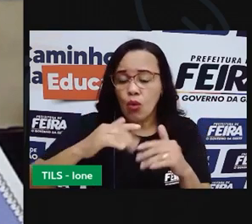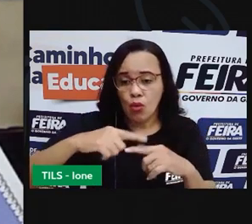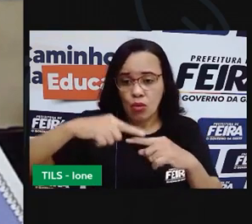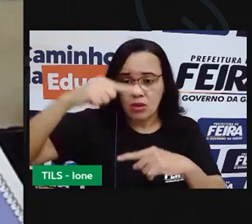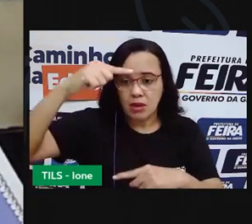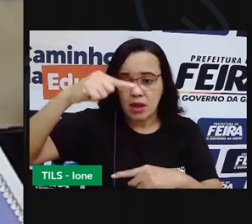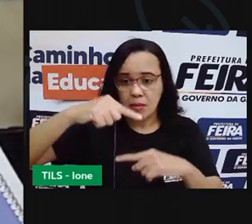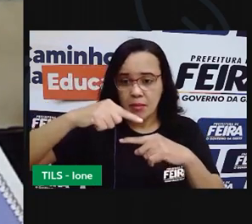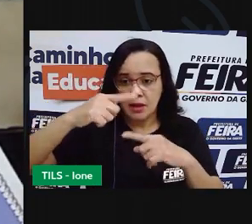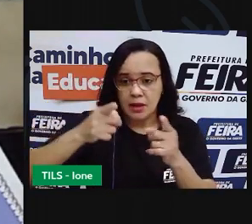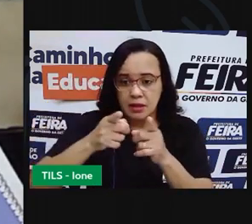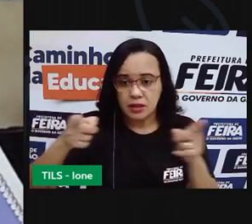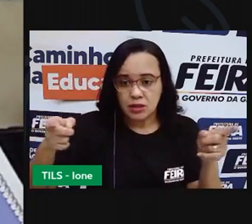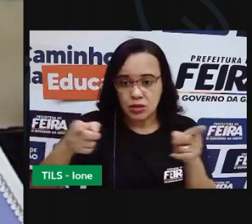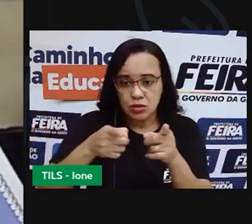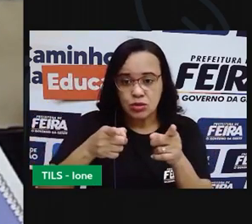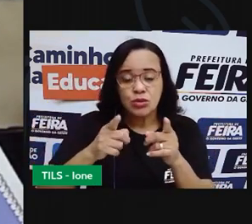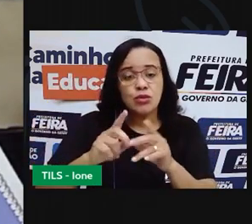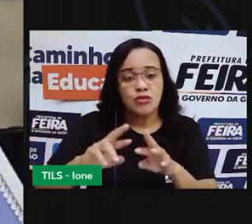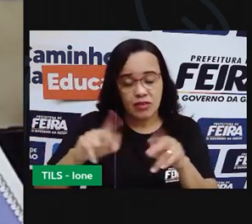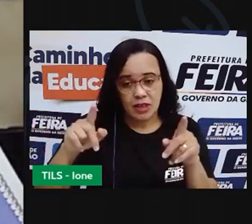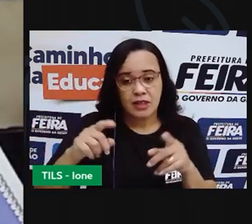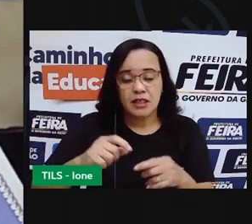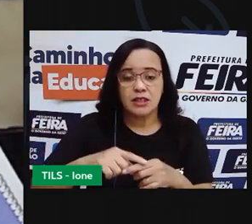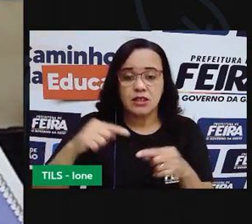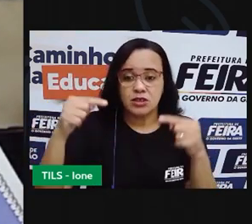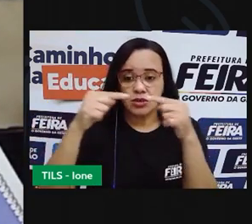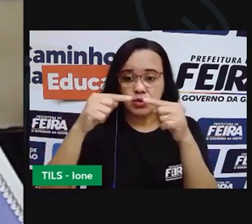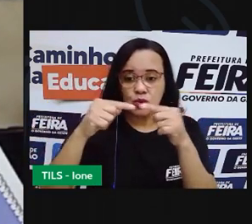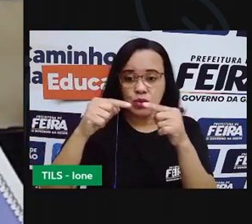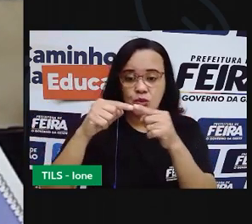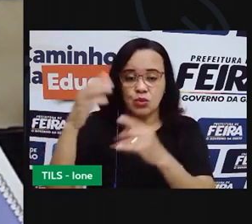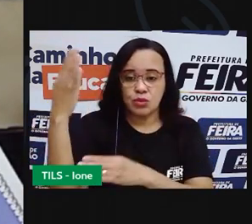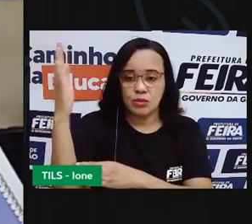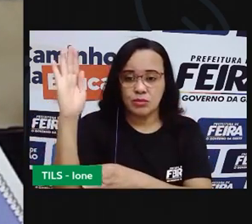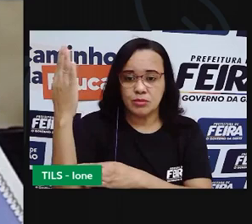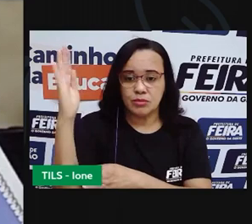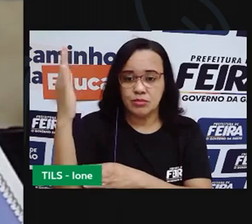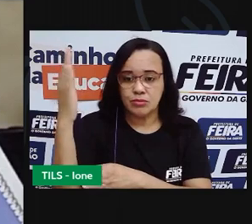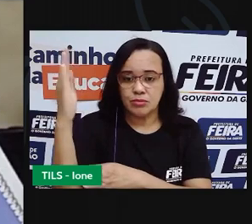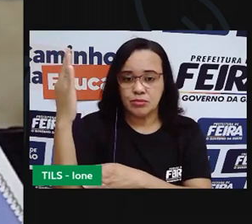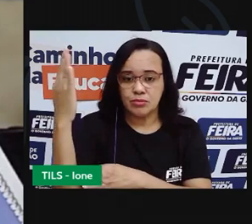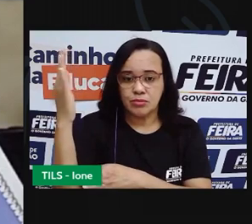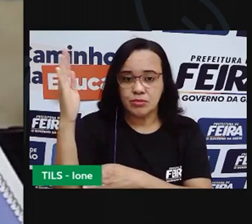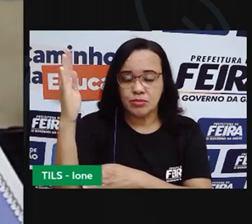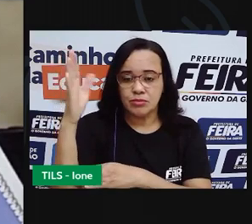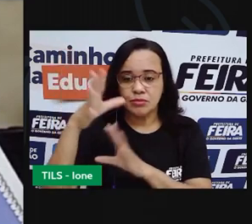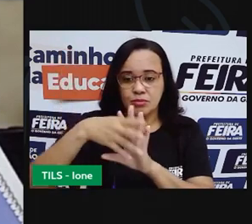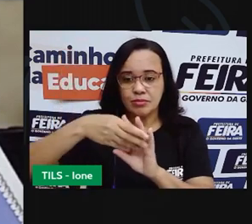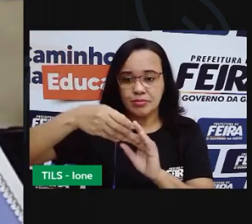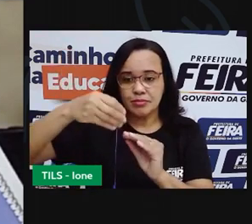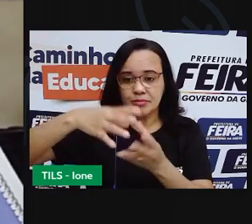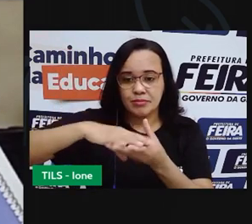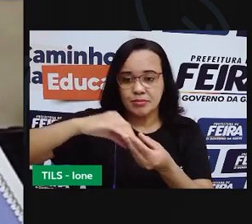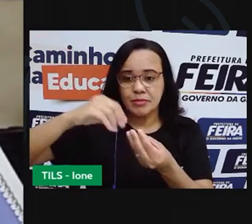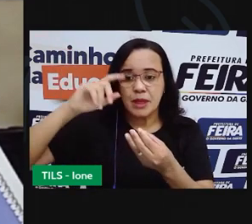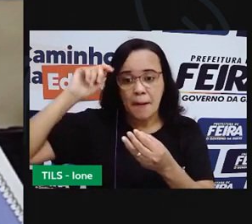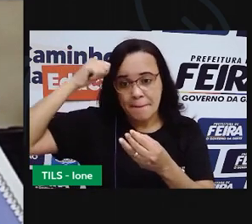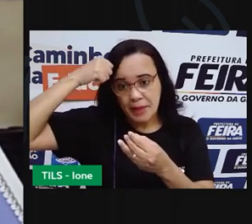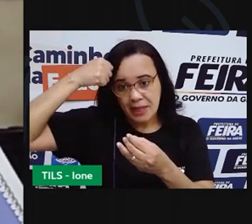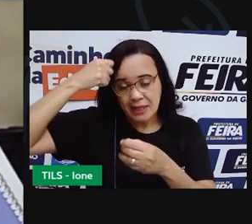o corpo dela é de madeira, olha, e as cerdas dela são